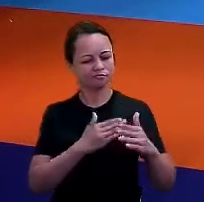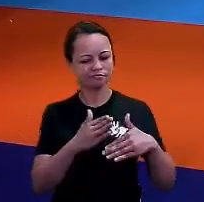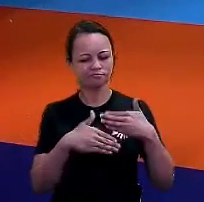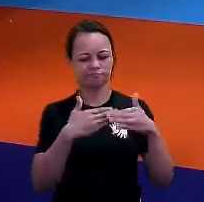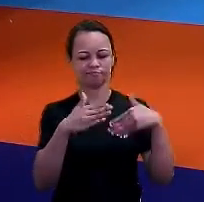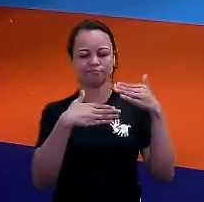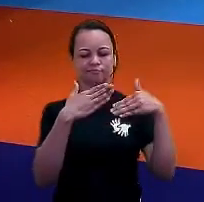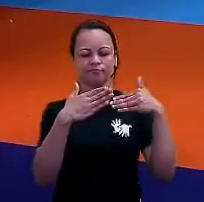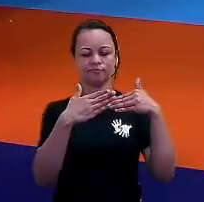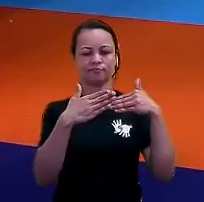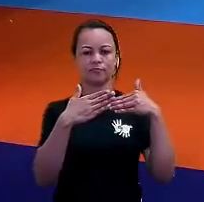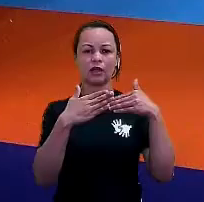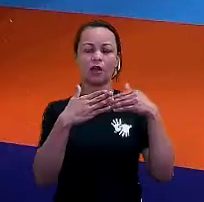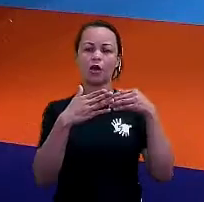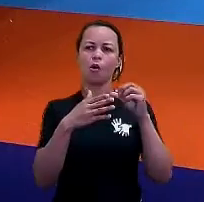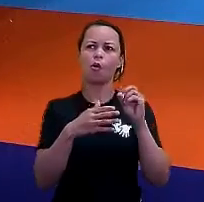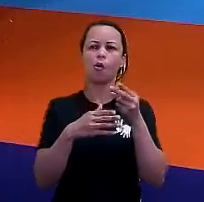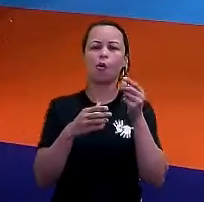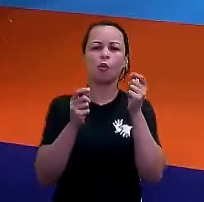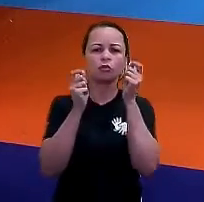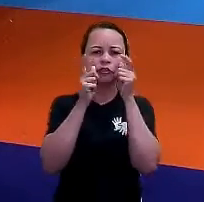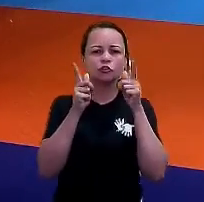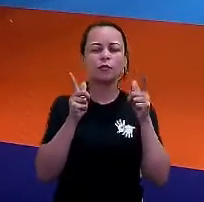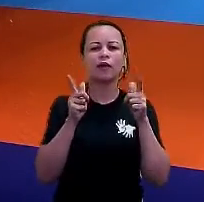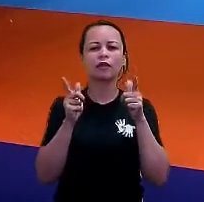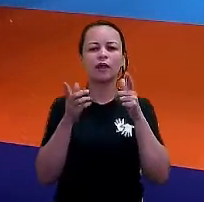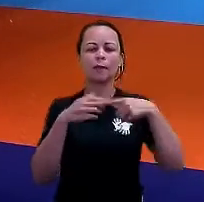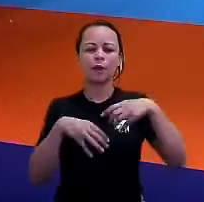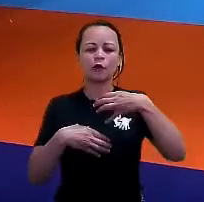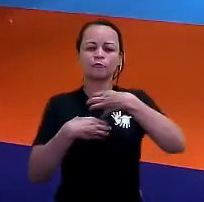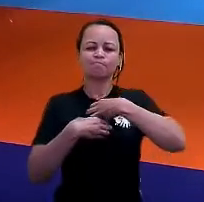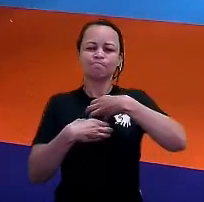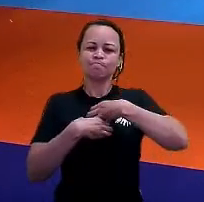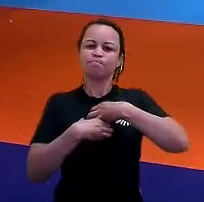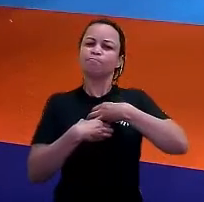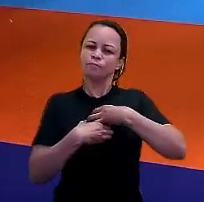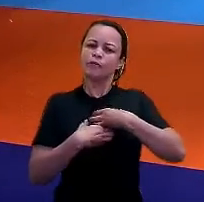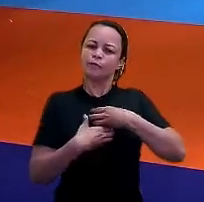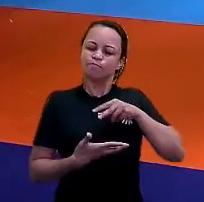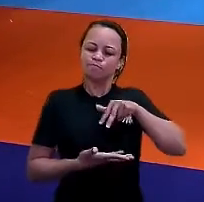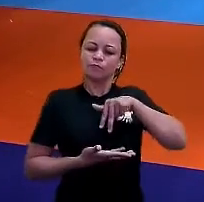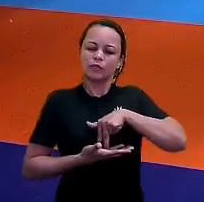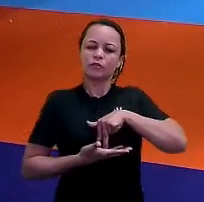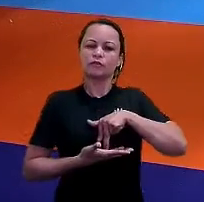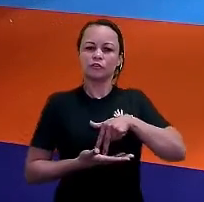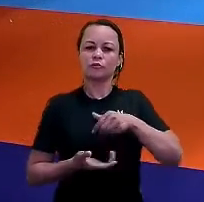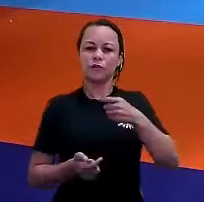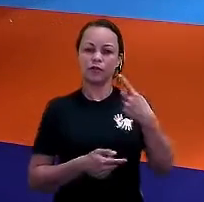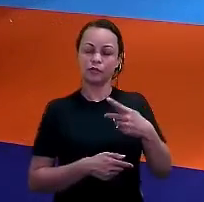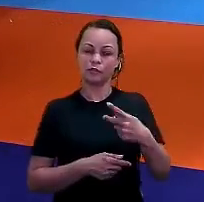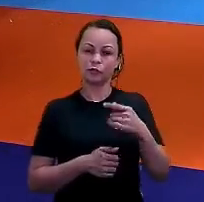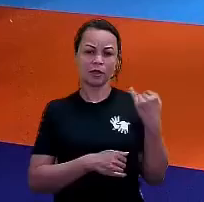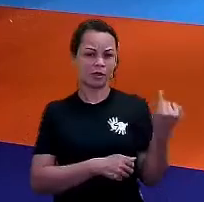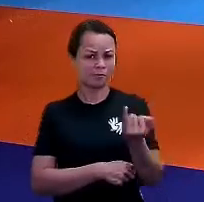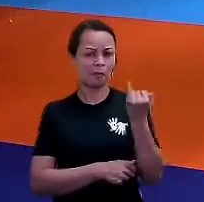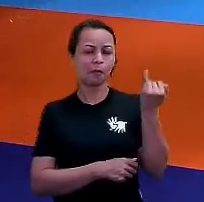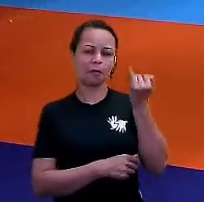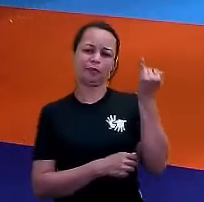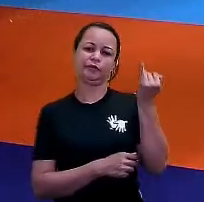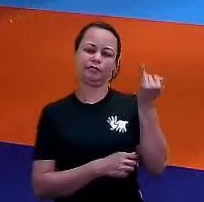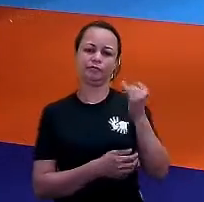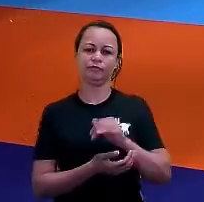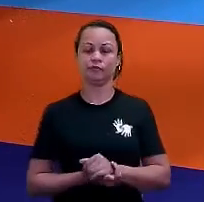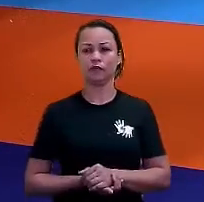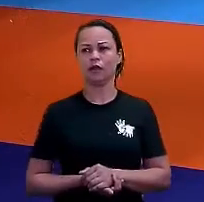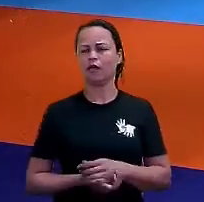ou despertar para um sentimento de pertencimento, que é muito importante, porque eu ouvi